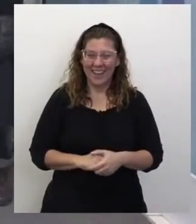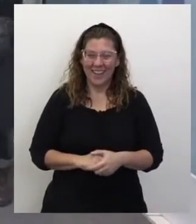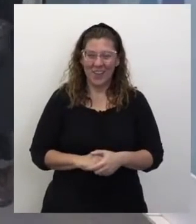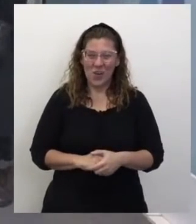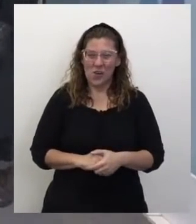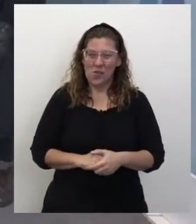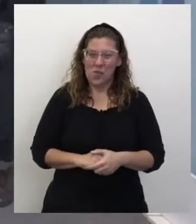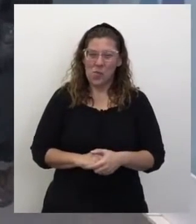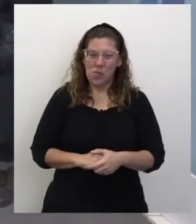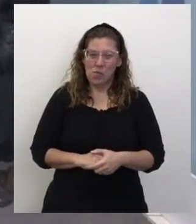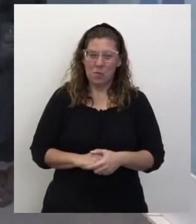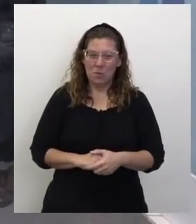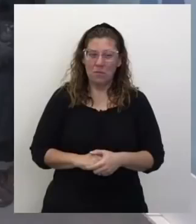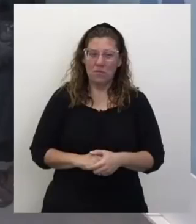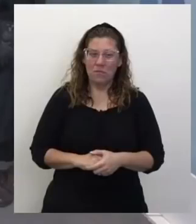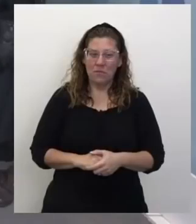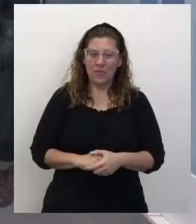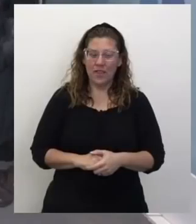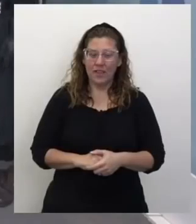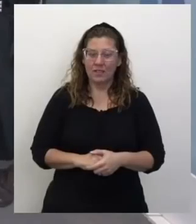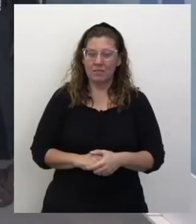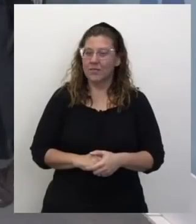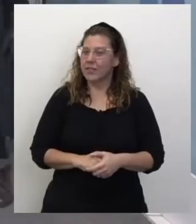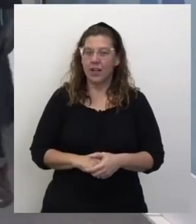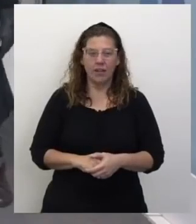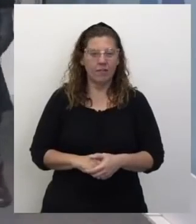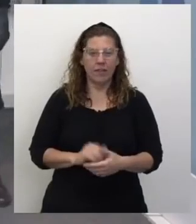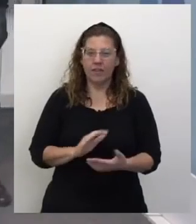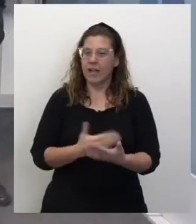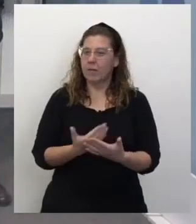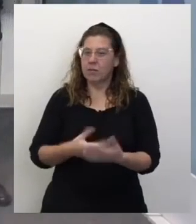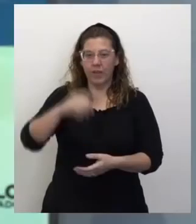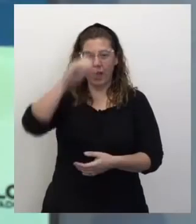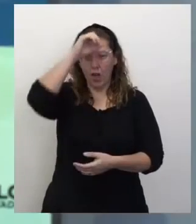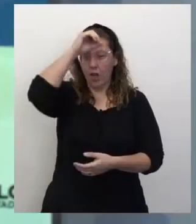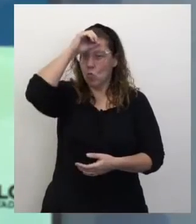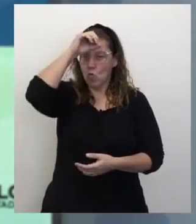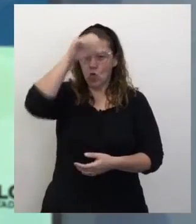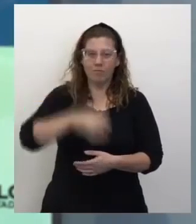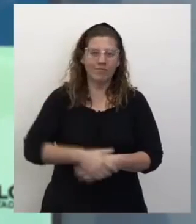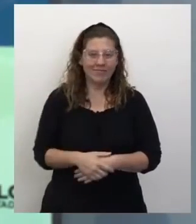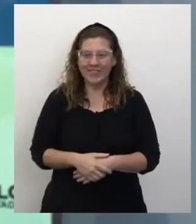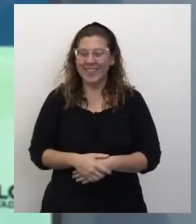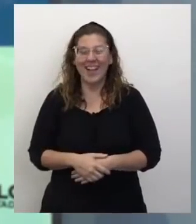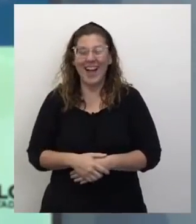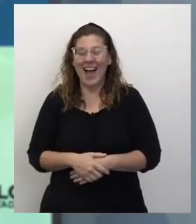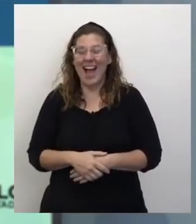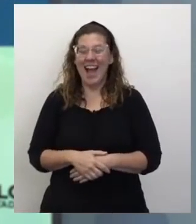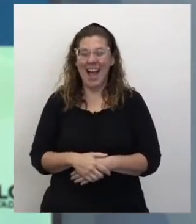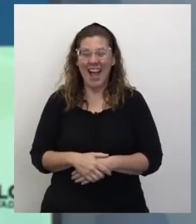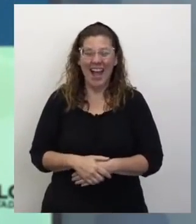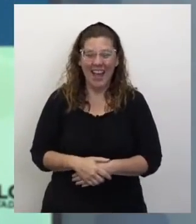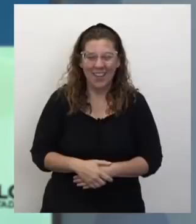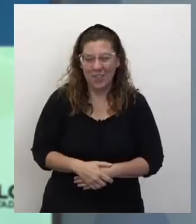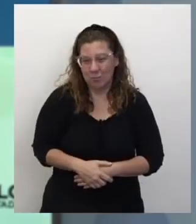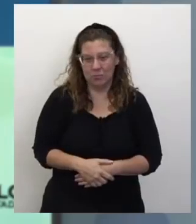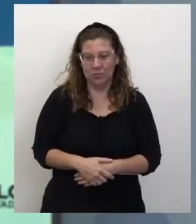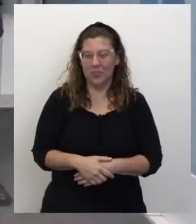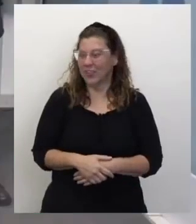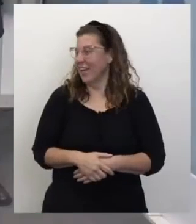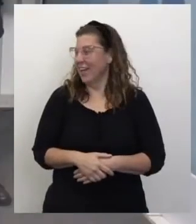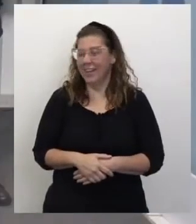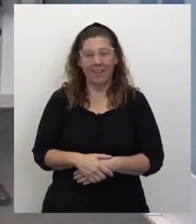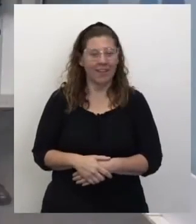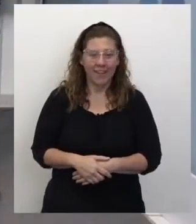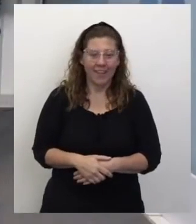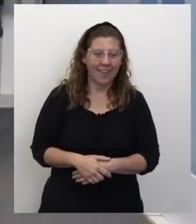dead. Yes, I'm alright okay here. And let's tell the students the material for the class today. There we